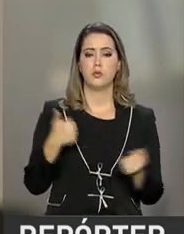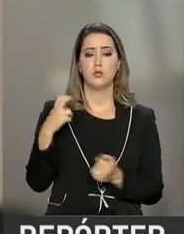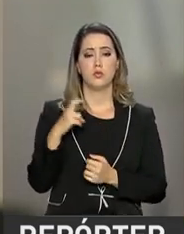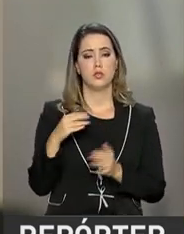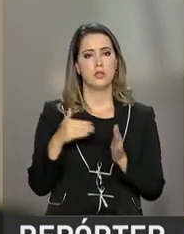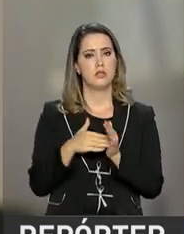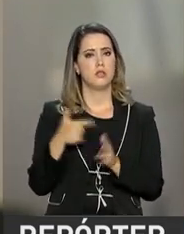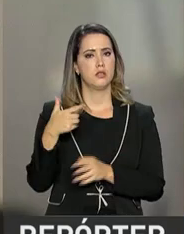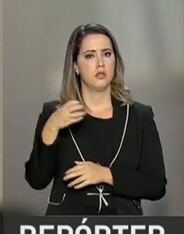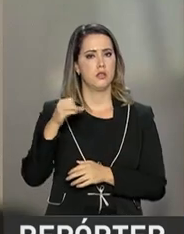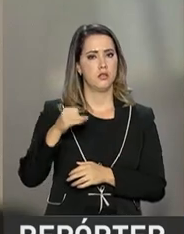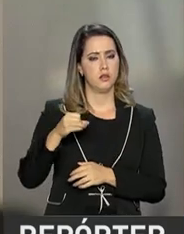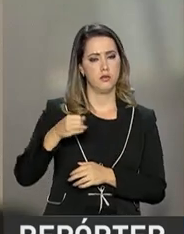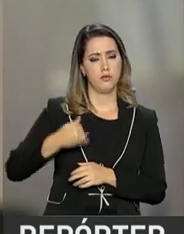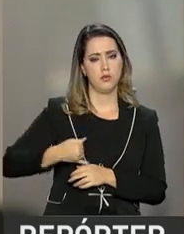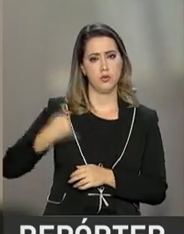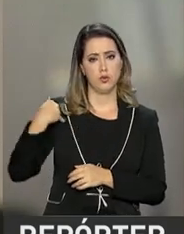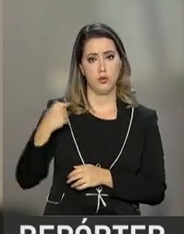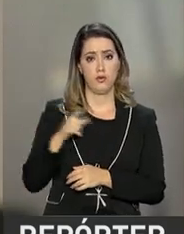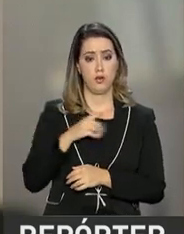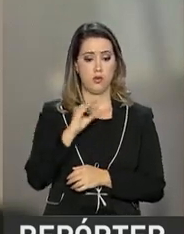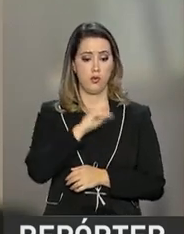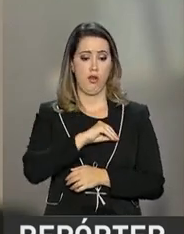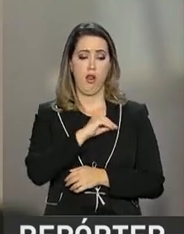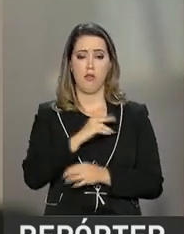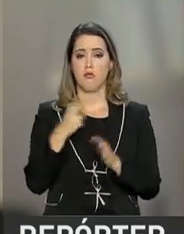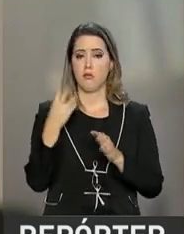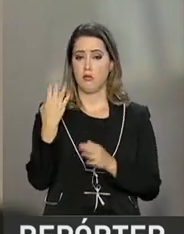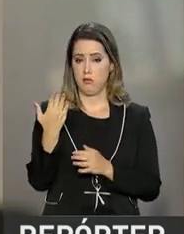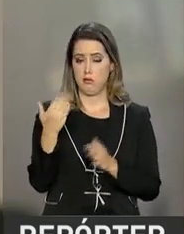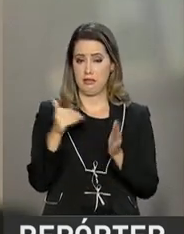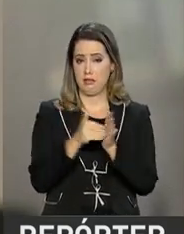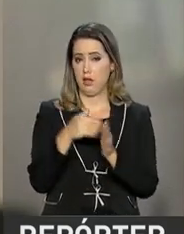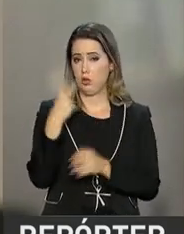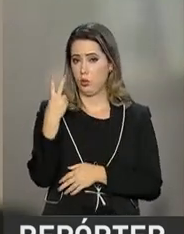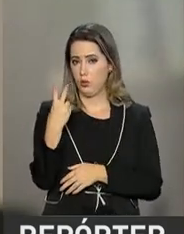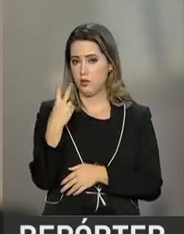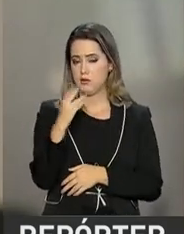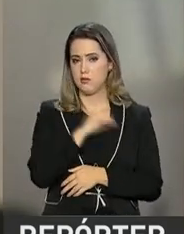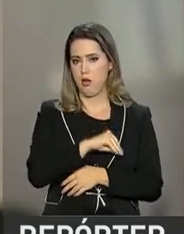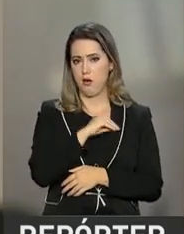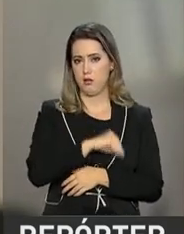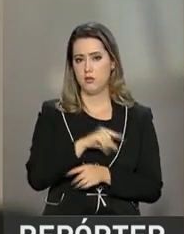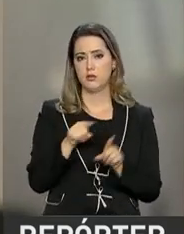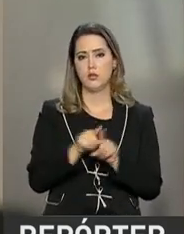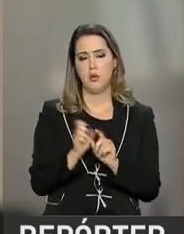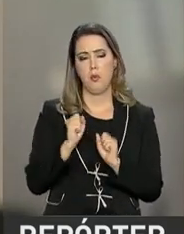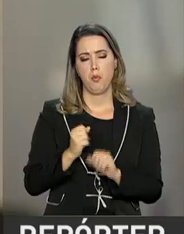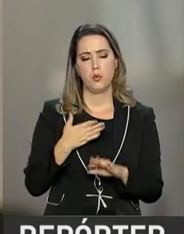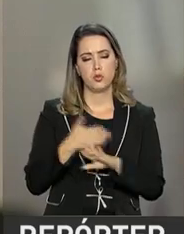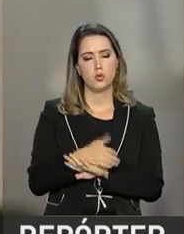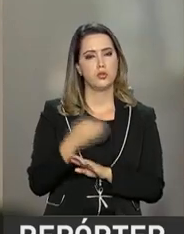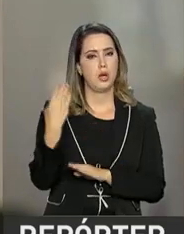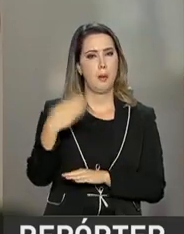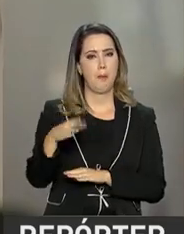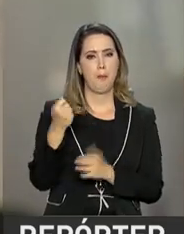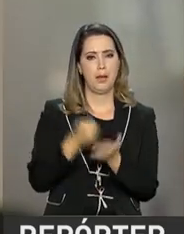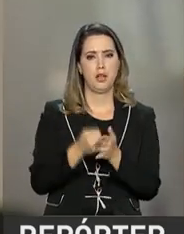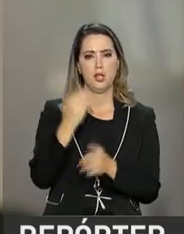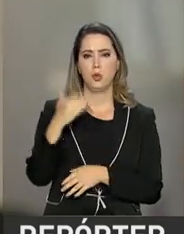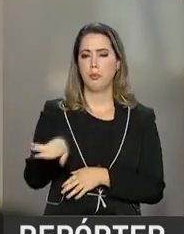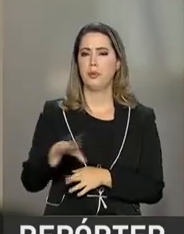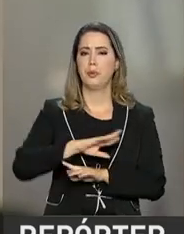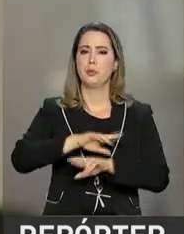até dois salários mínimos ele garante acesso à meia-entrada que o pagamento da metade do preço no circo no